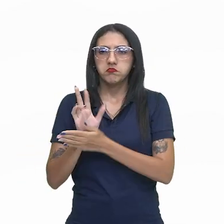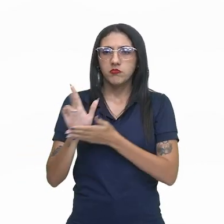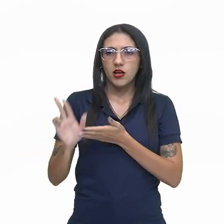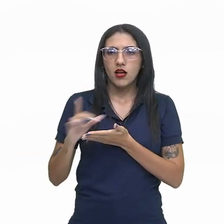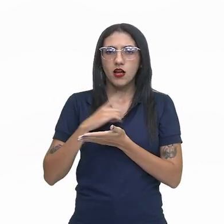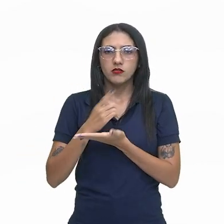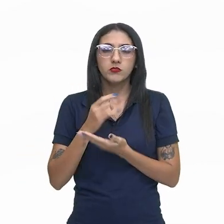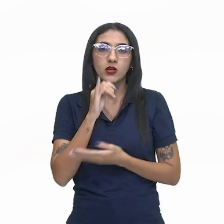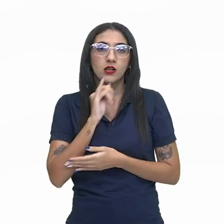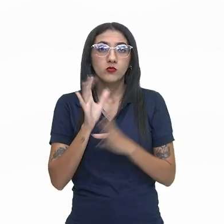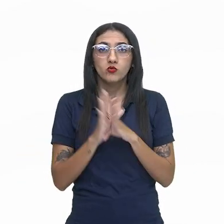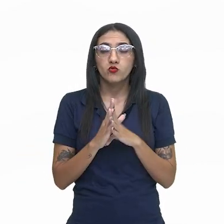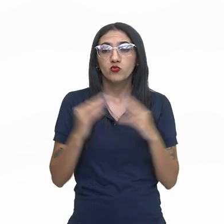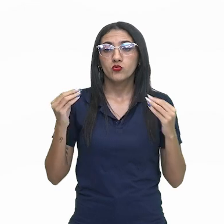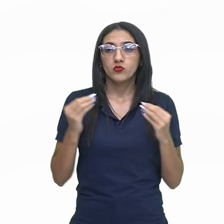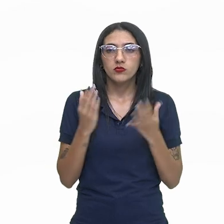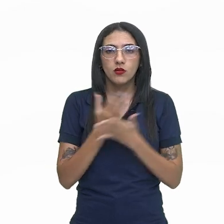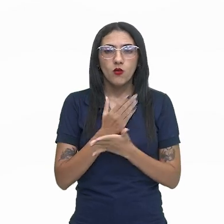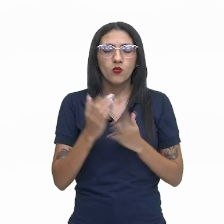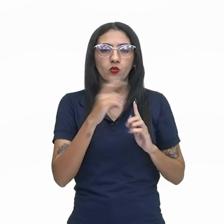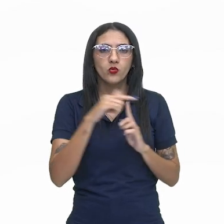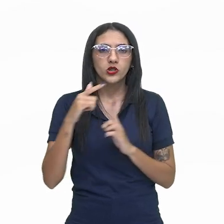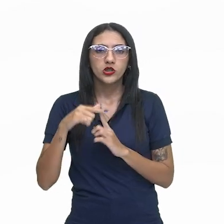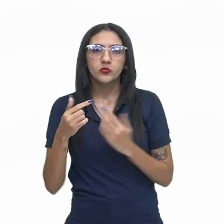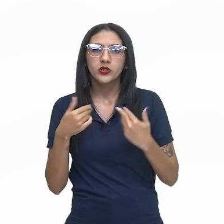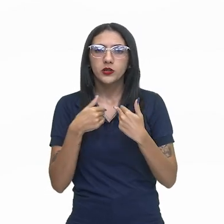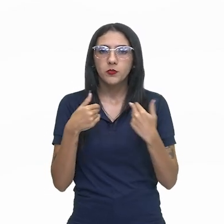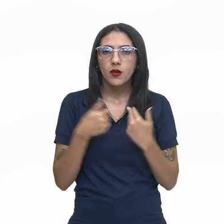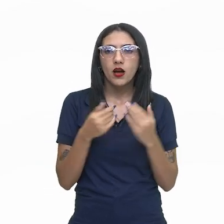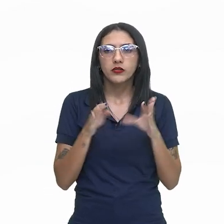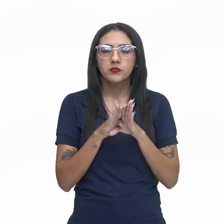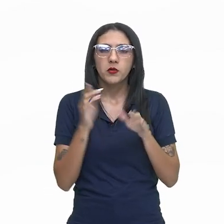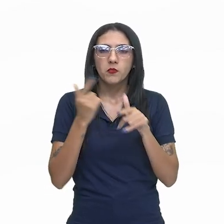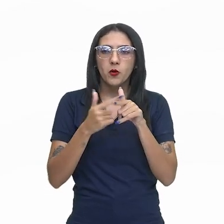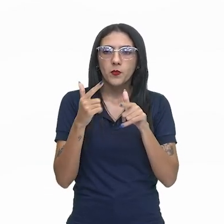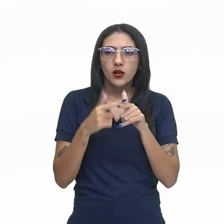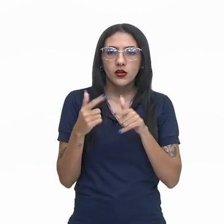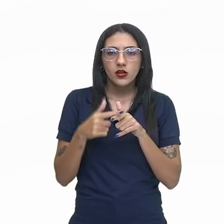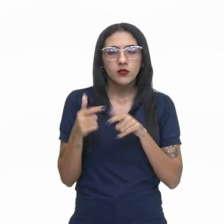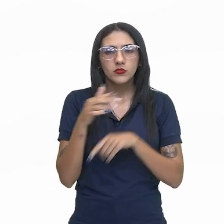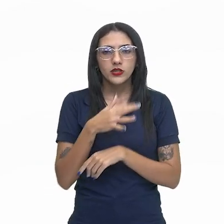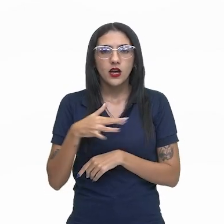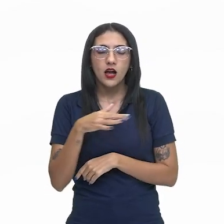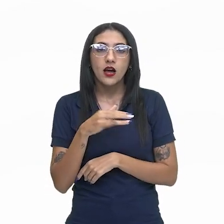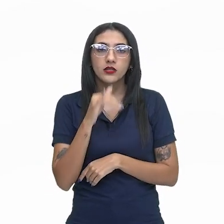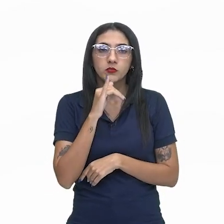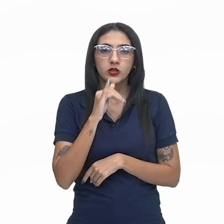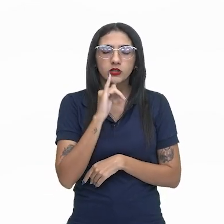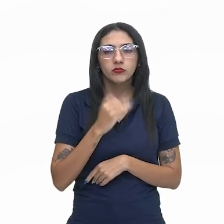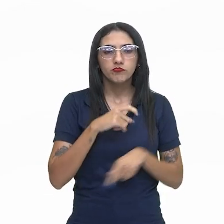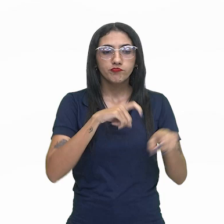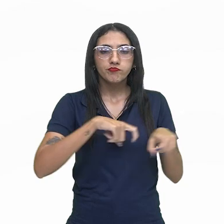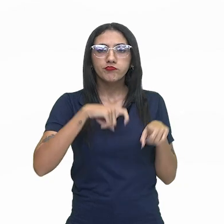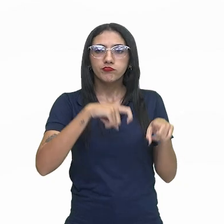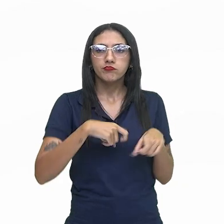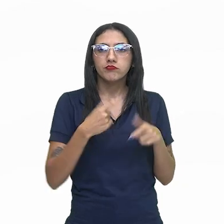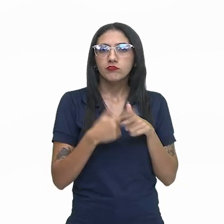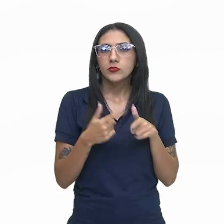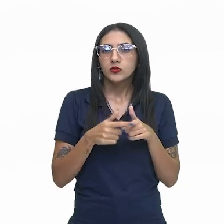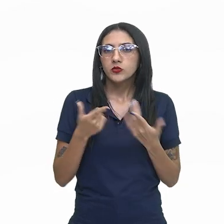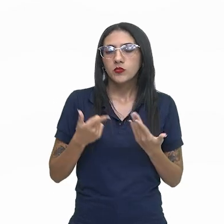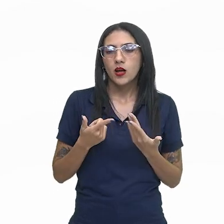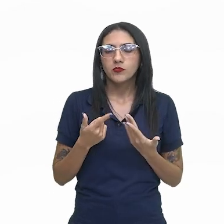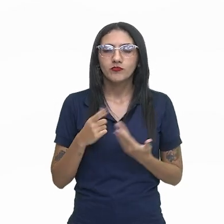como a extinção de espécies, desequilíbrio nos ecossistemas, problemas na agricultura. A gente pode pontuar